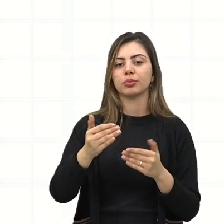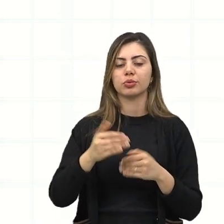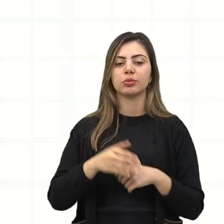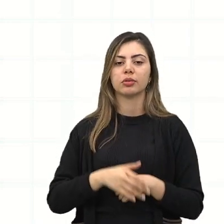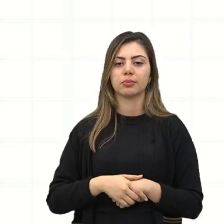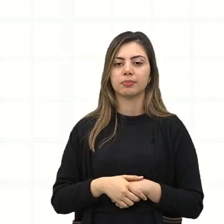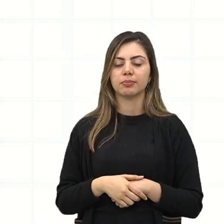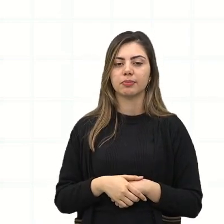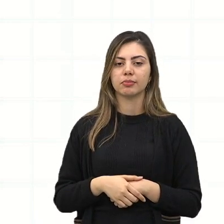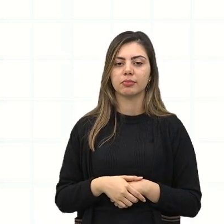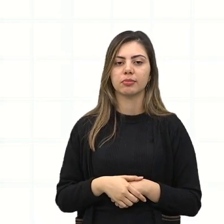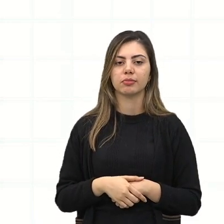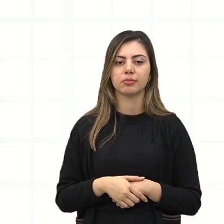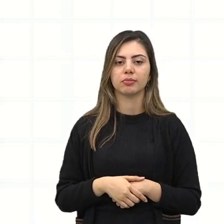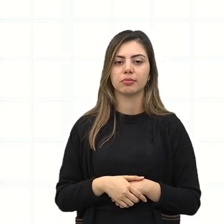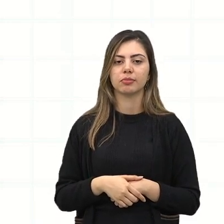viagem.